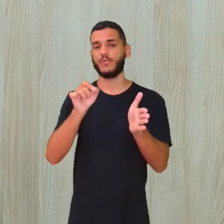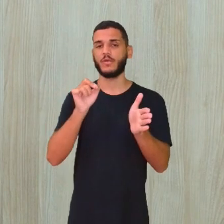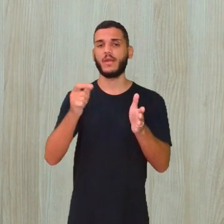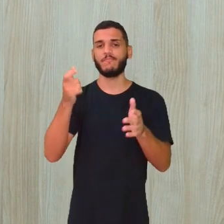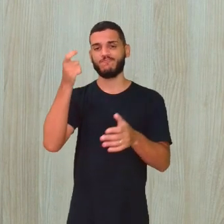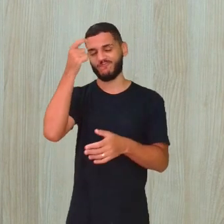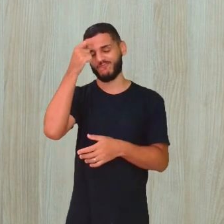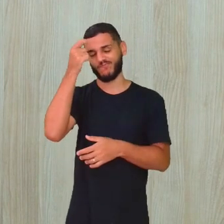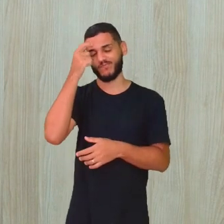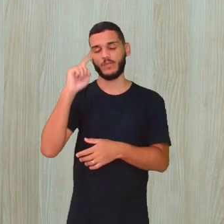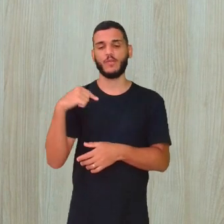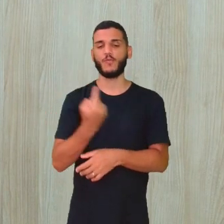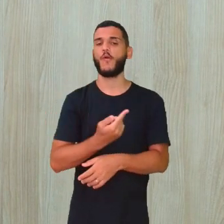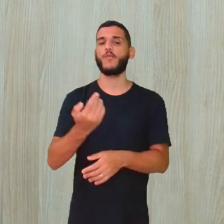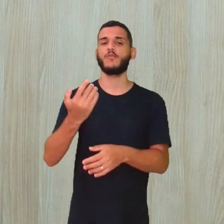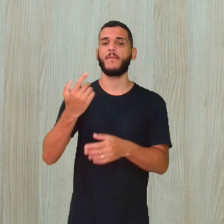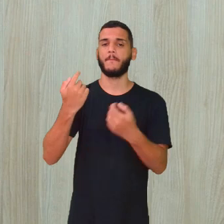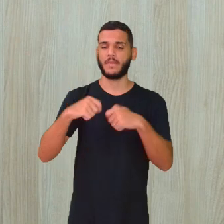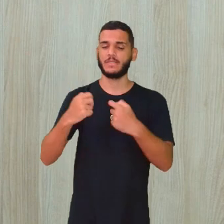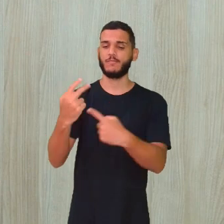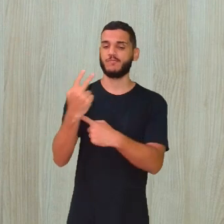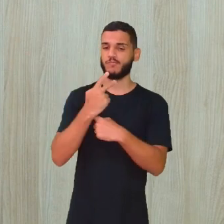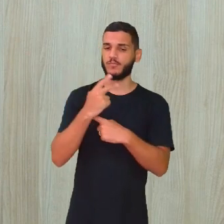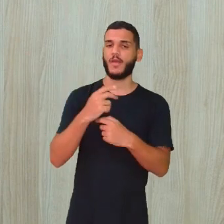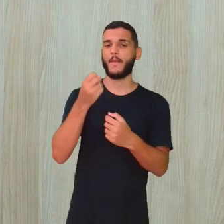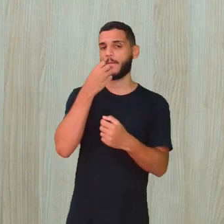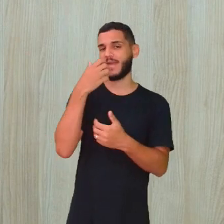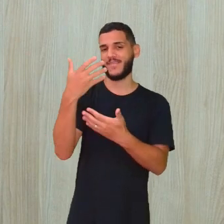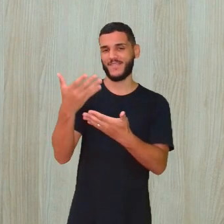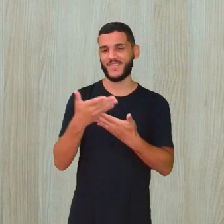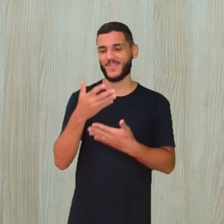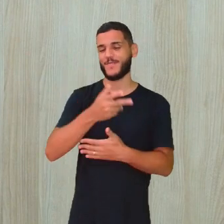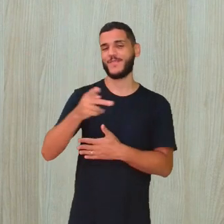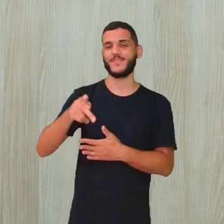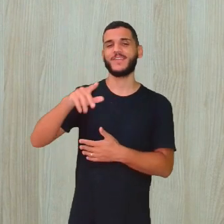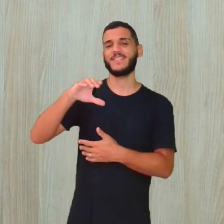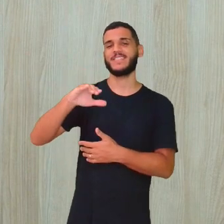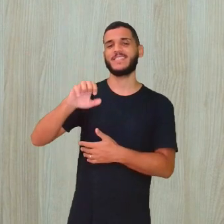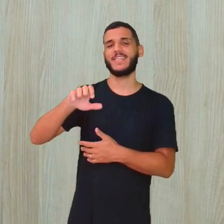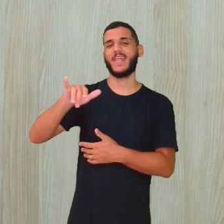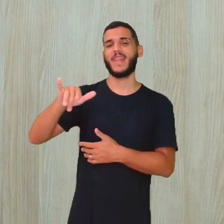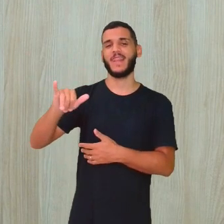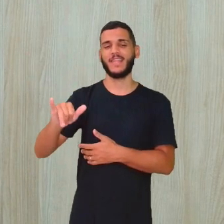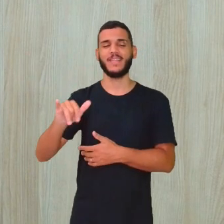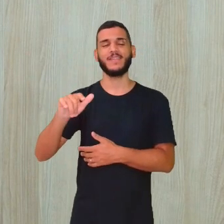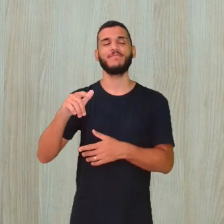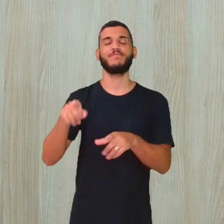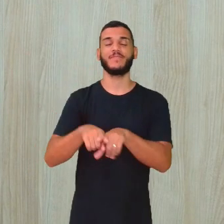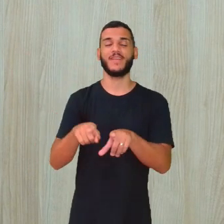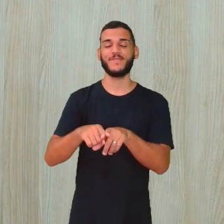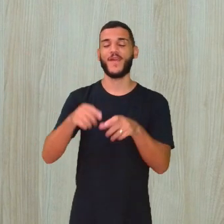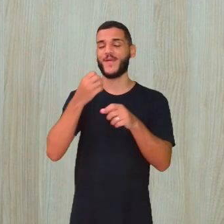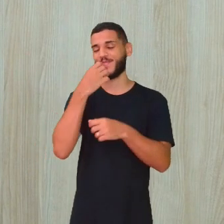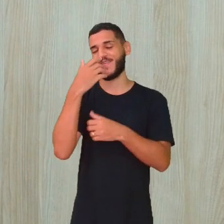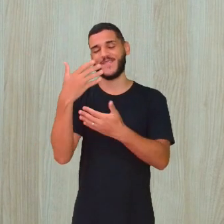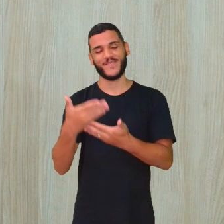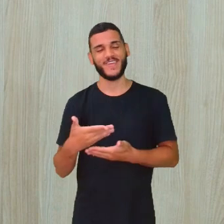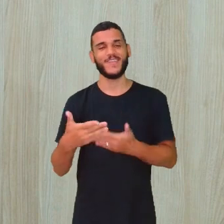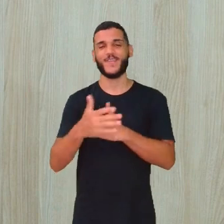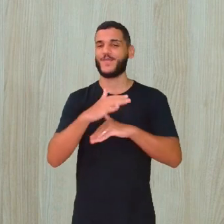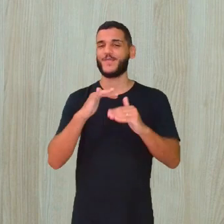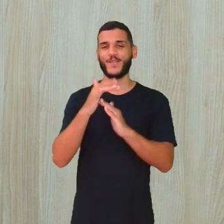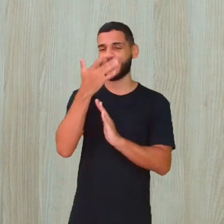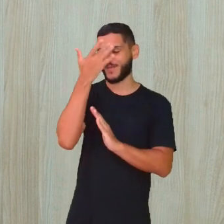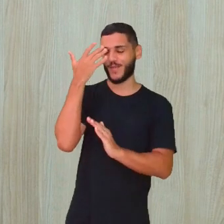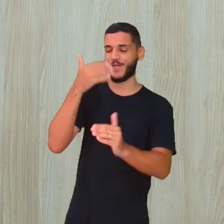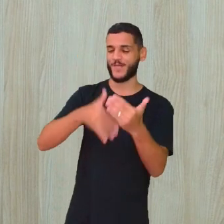pessoal. Então, sejam todos bem-vindos, a professora Celi já está dando boas-vindas, professora Luciana, professora Isabel. Então, vamos aí,